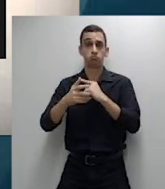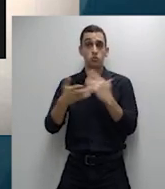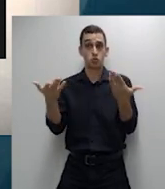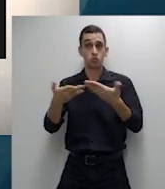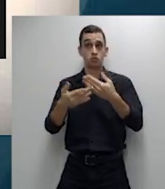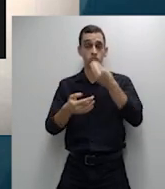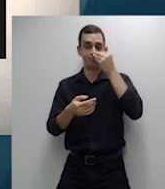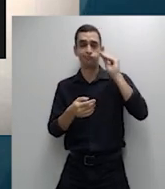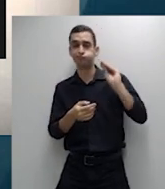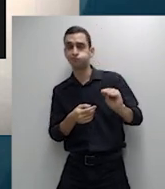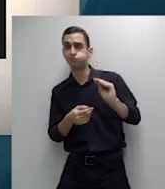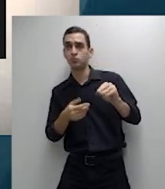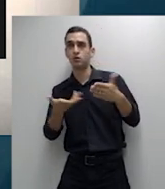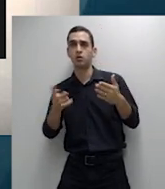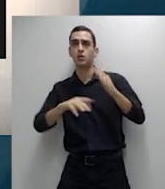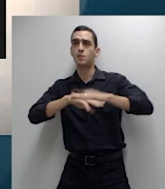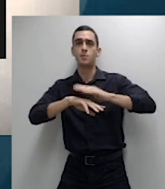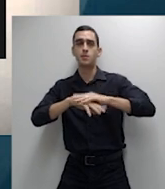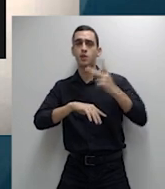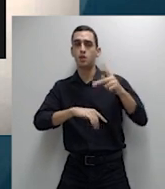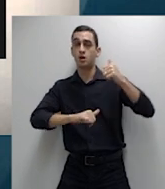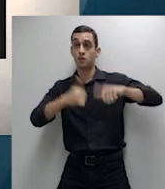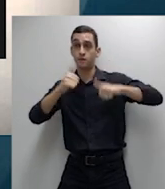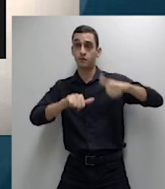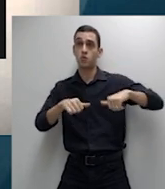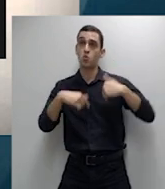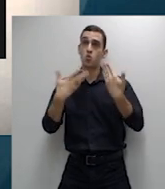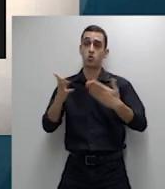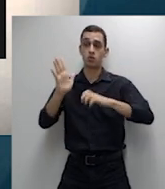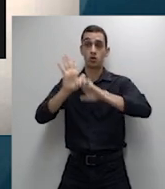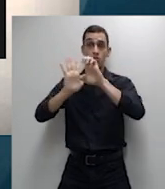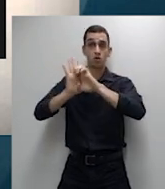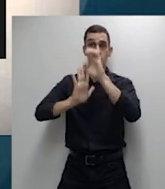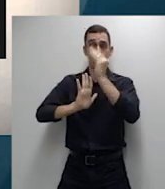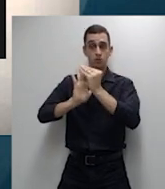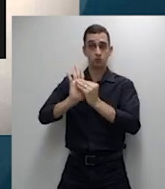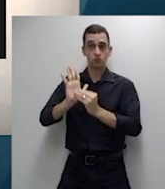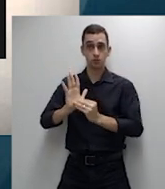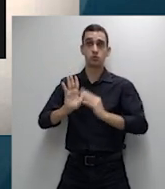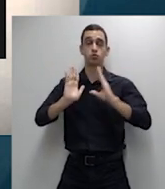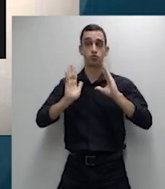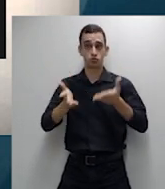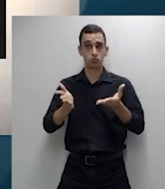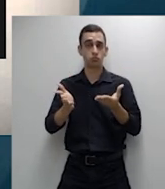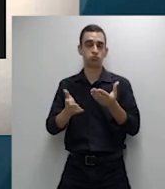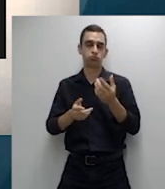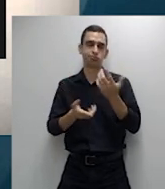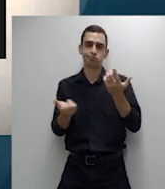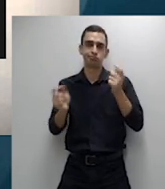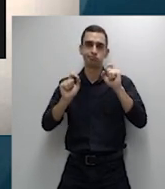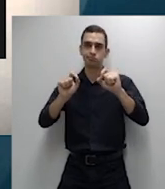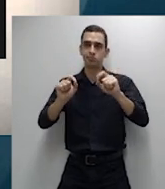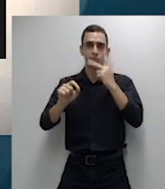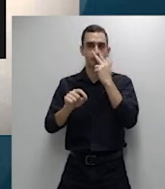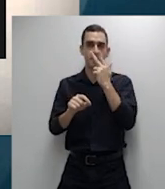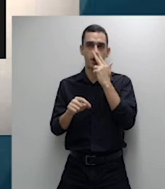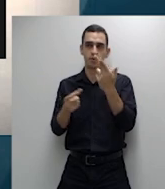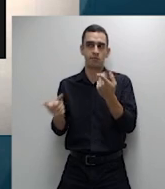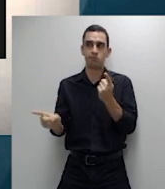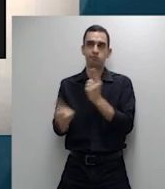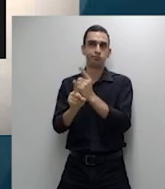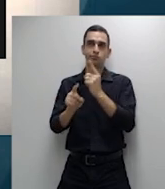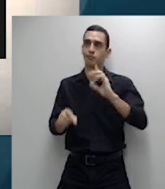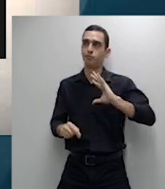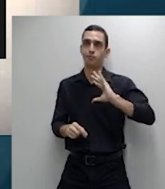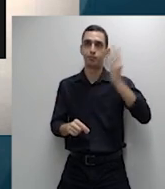informação ou qualquer expressão que contém o edital a pensar que ela estaria ali por uma mera coincidência Então a